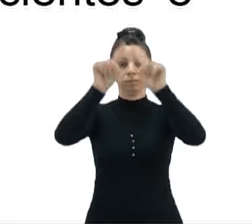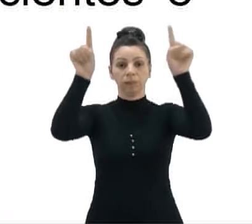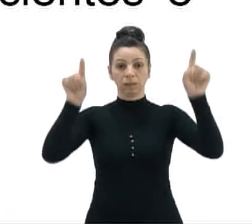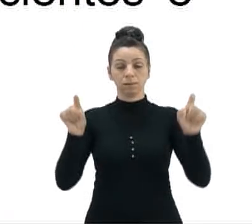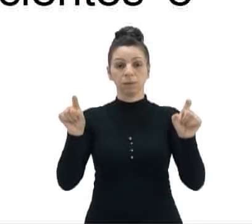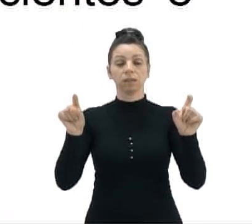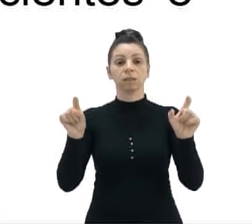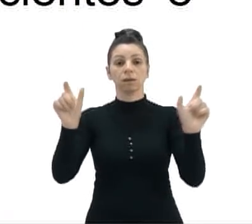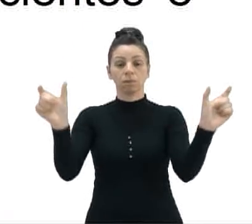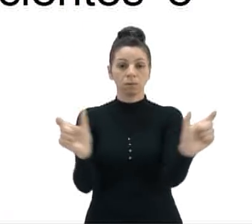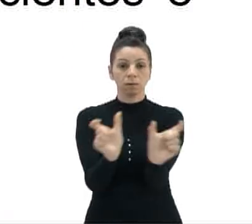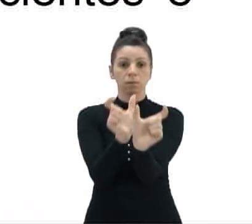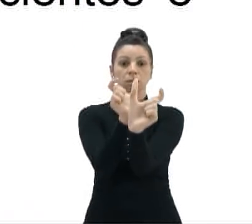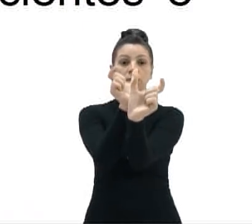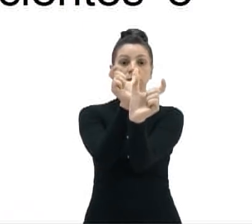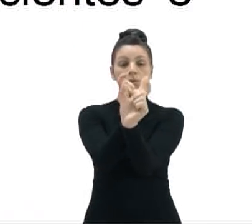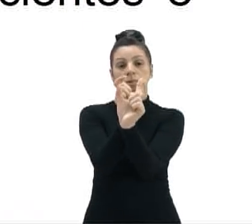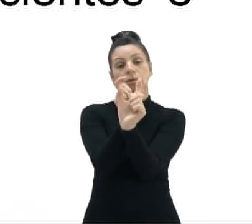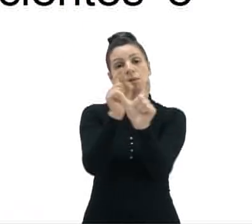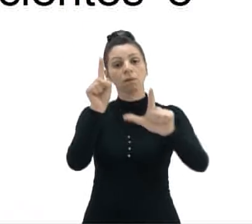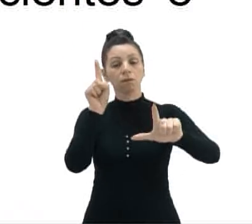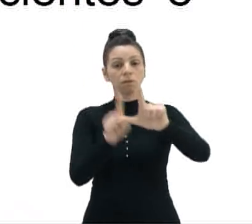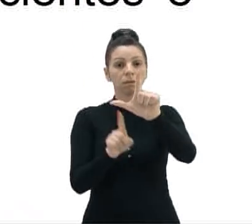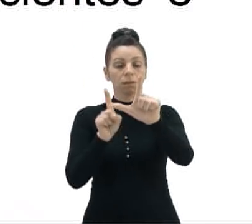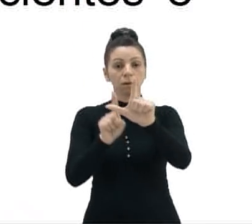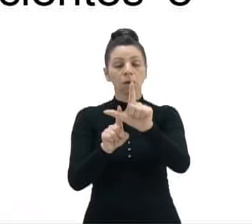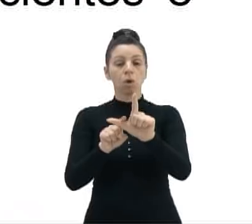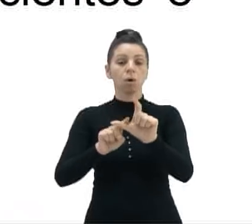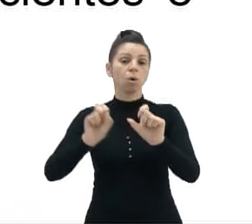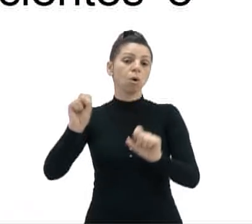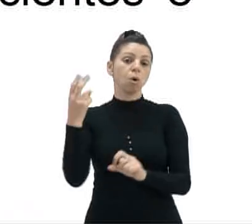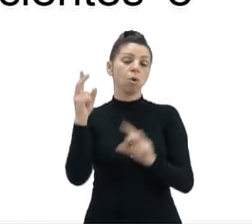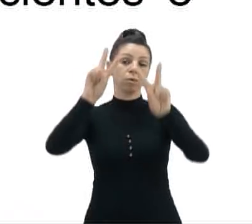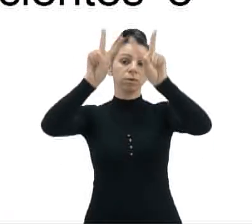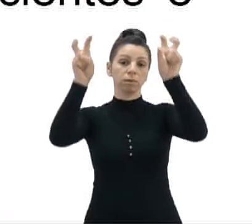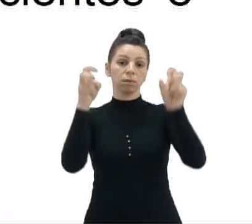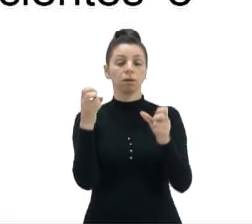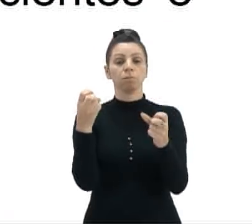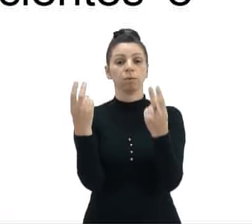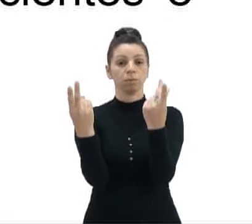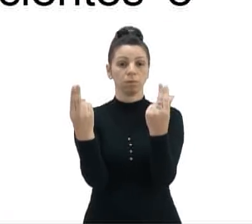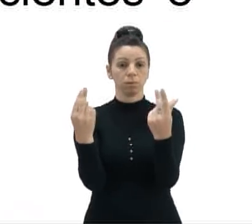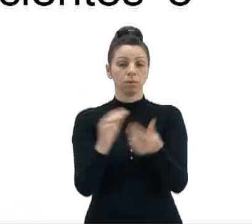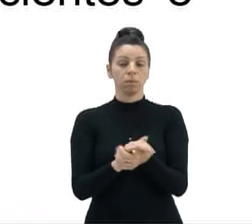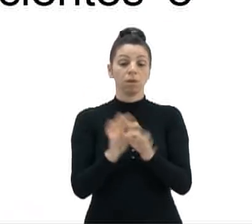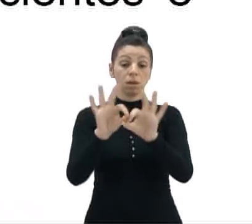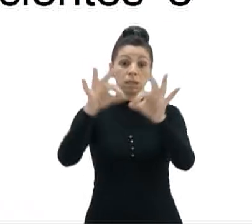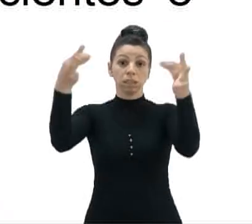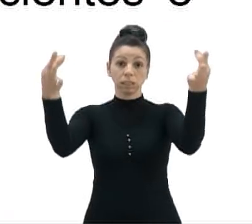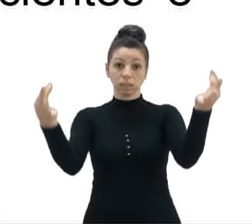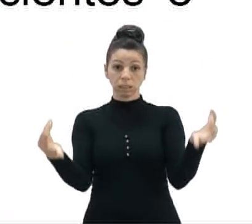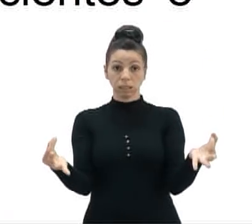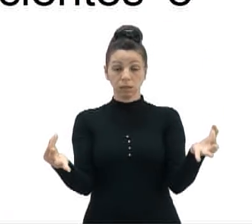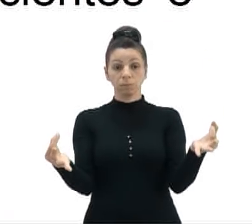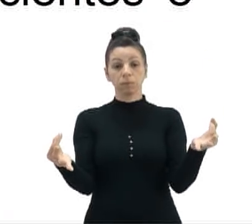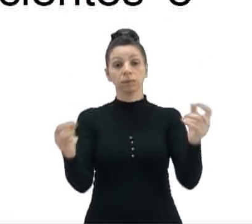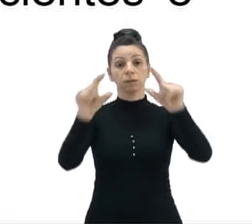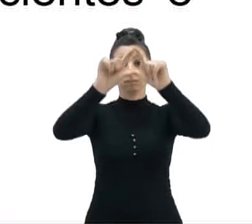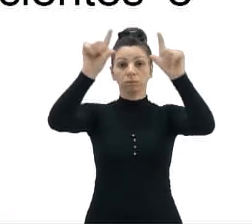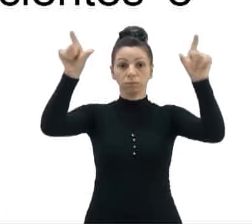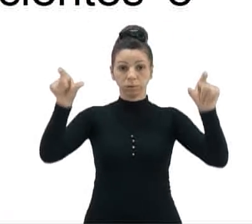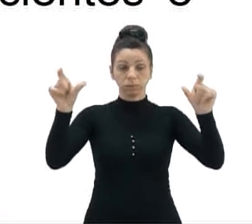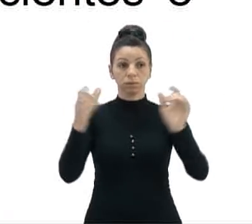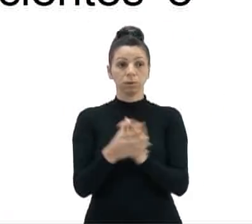ou termos são semelhantes, podemos tornar mais simples a expressão, adicionando algebricamente